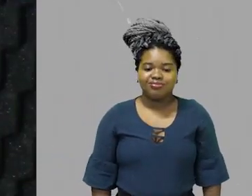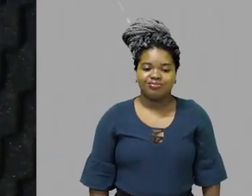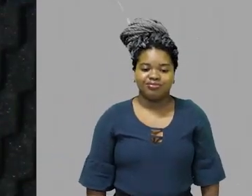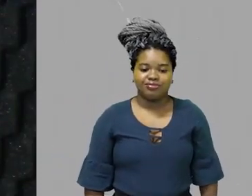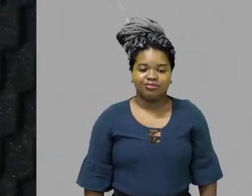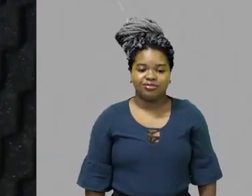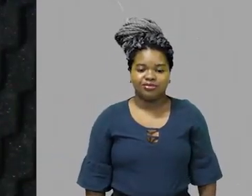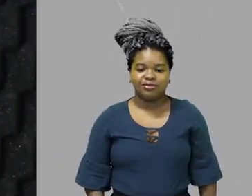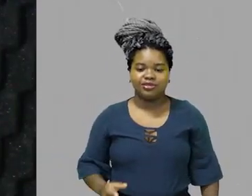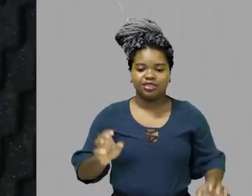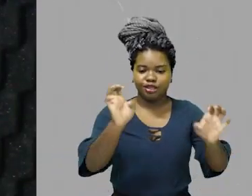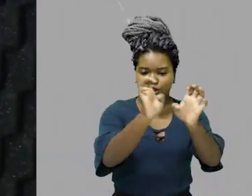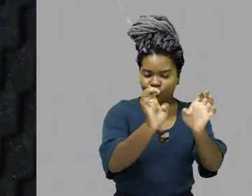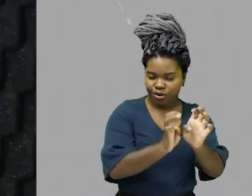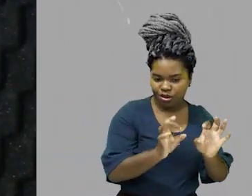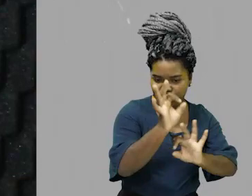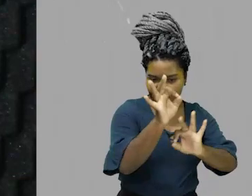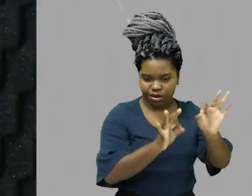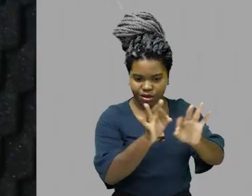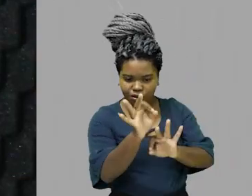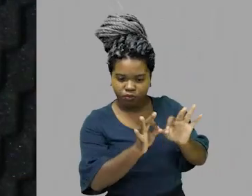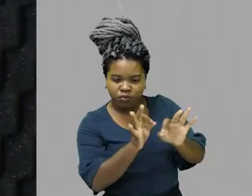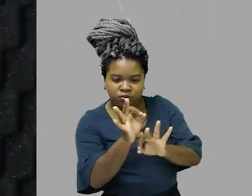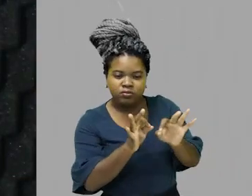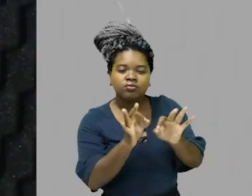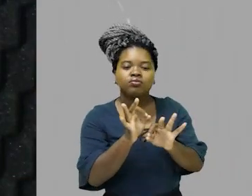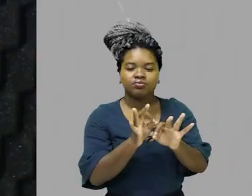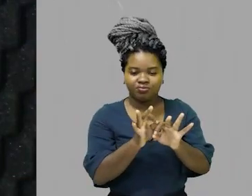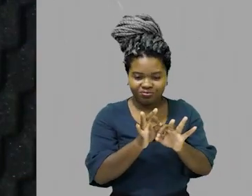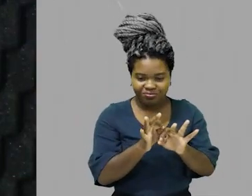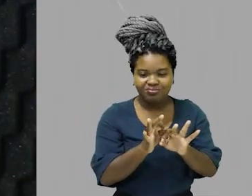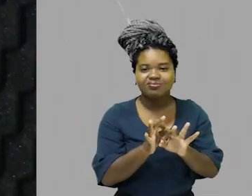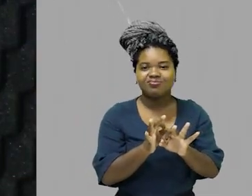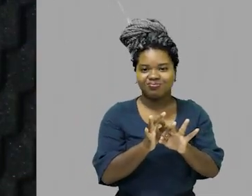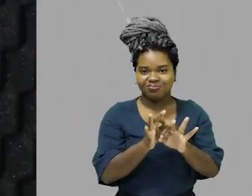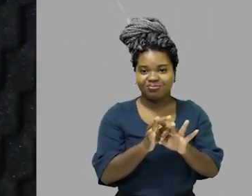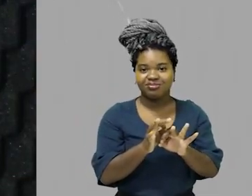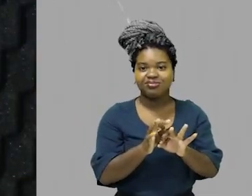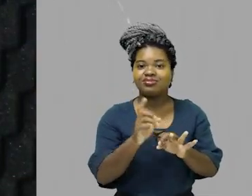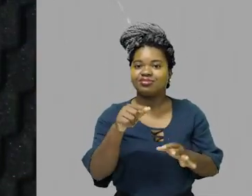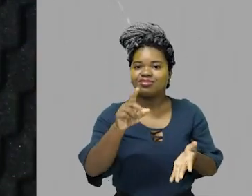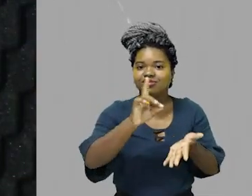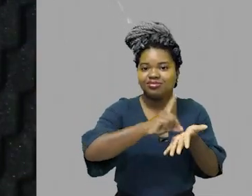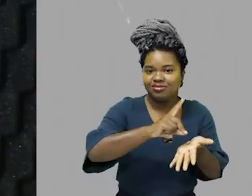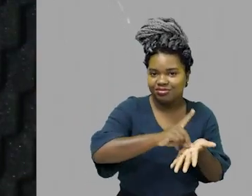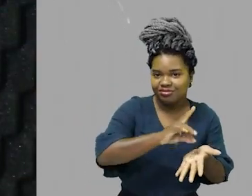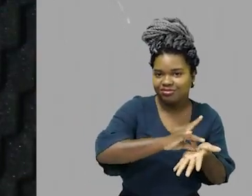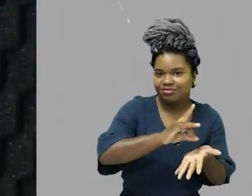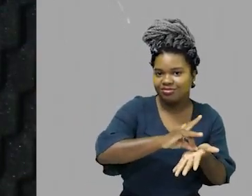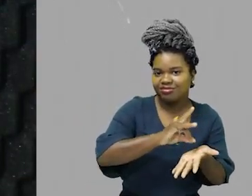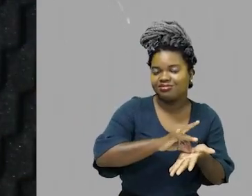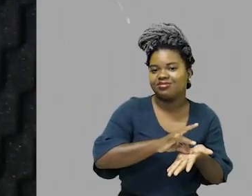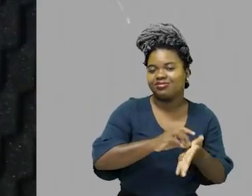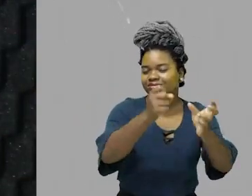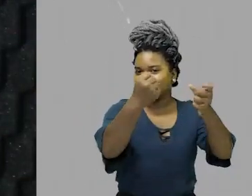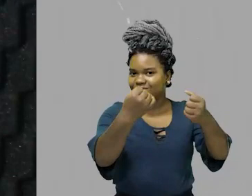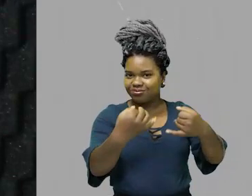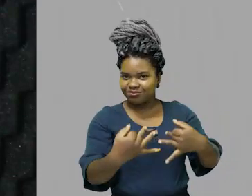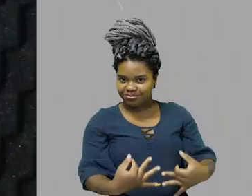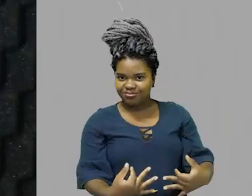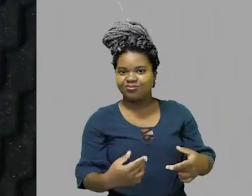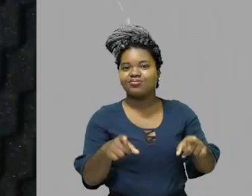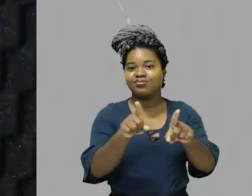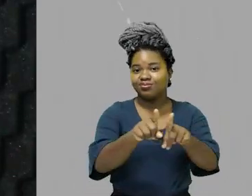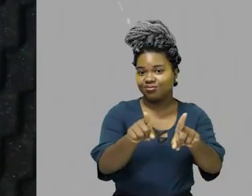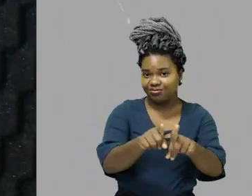corpo organizado, ou seja, tecido verdadeiro. Tem a presença de tecidos verdadeiros, como eu já falei para vocês